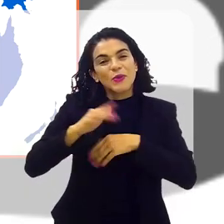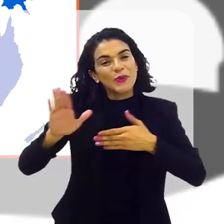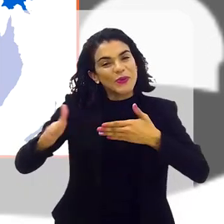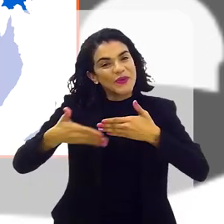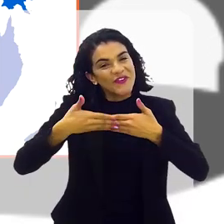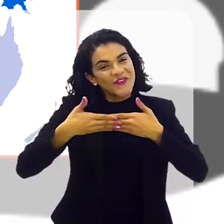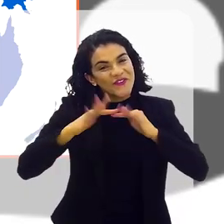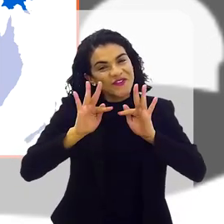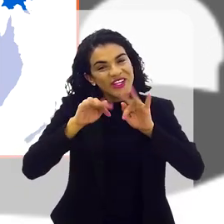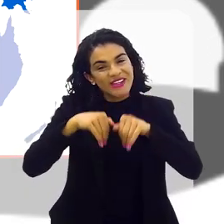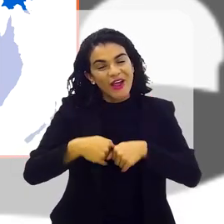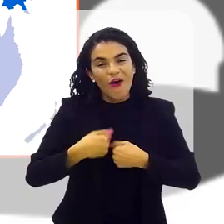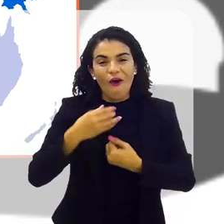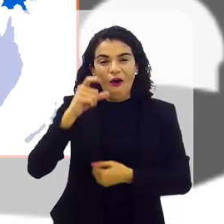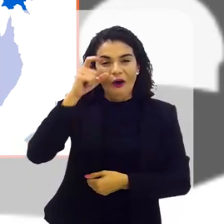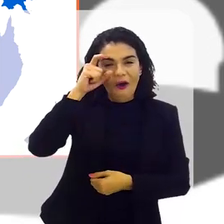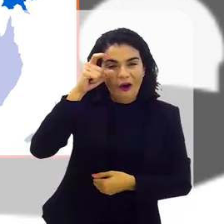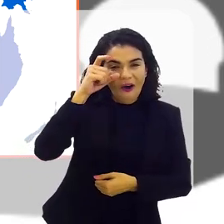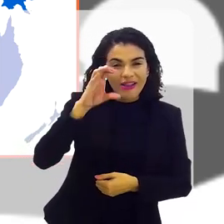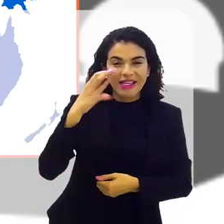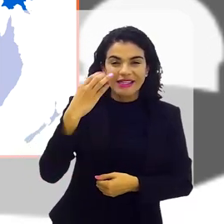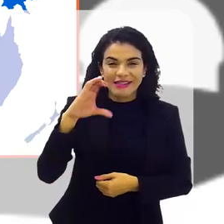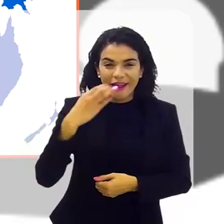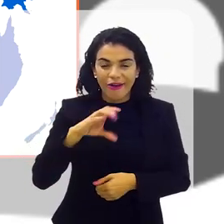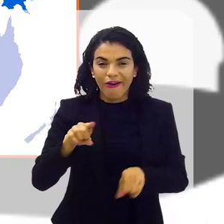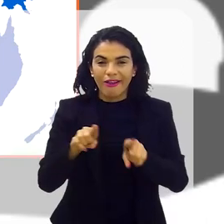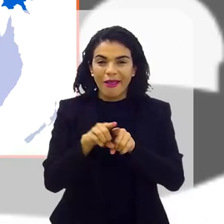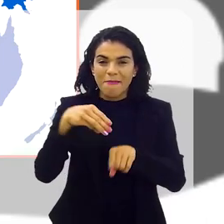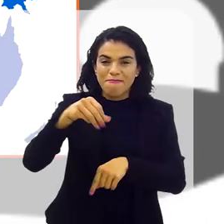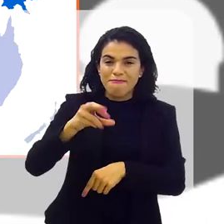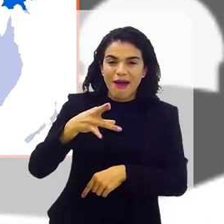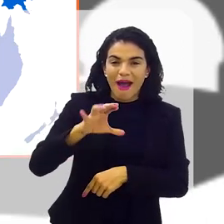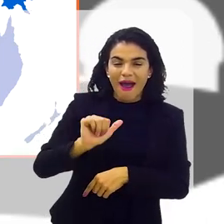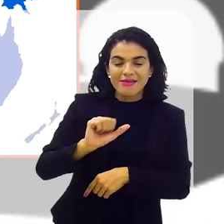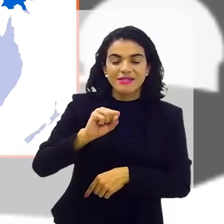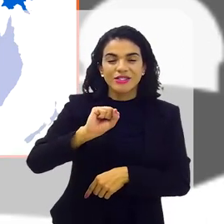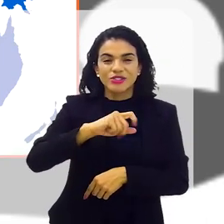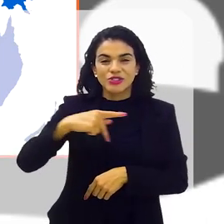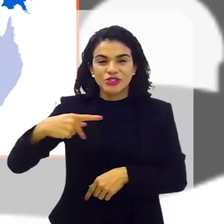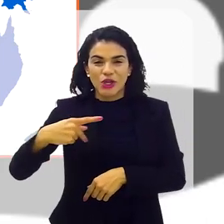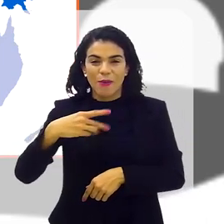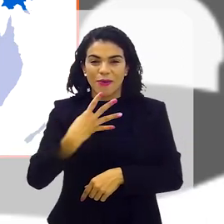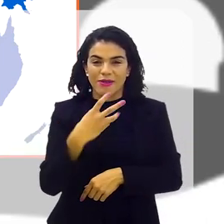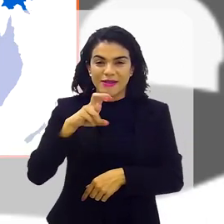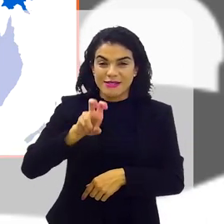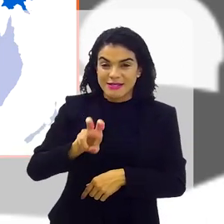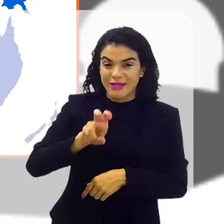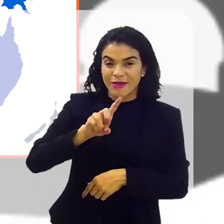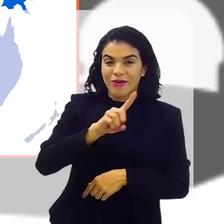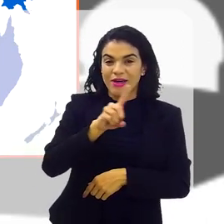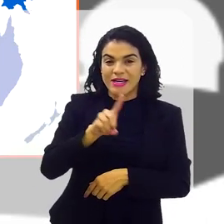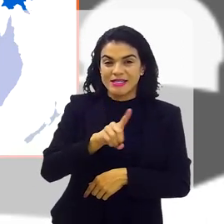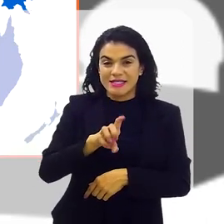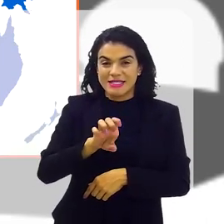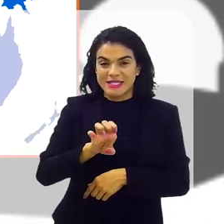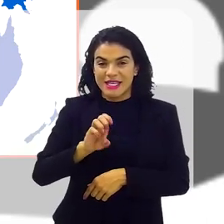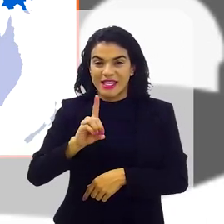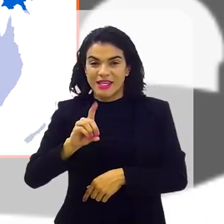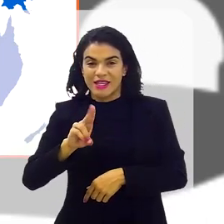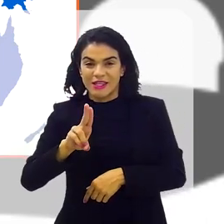os irmãos Guimarães Ótica Niterói Prime a Márcia Maranhão ao shopping 45 alfabeto azu